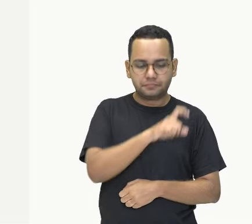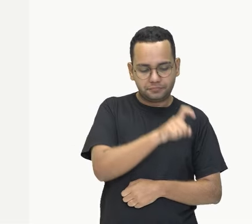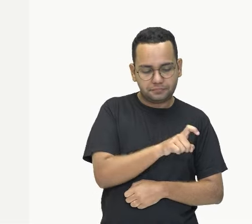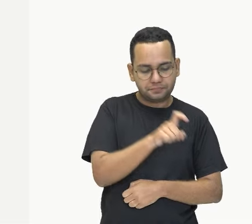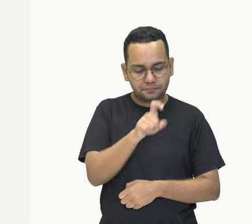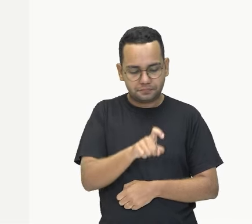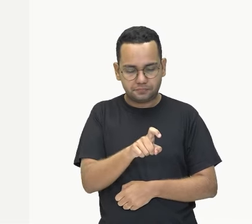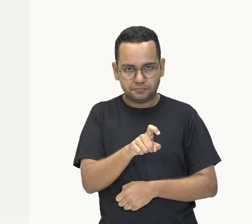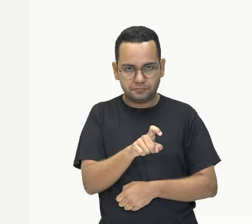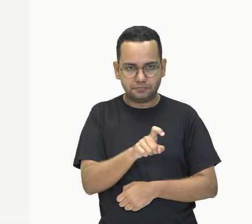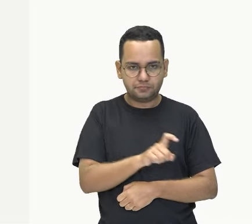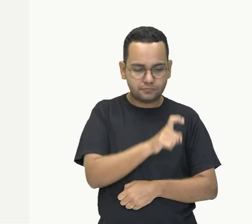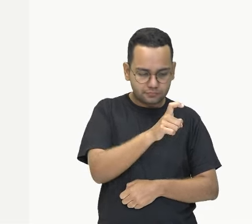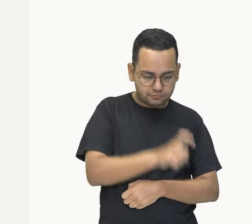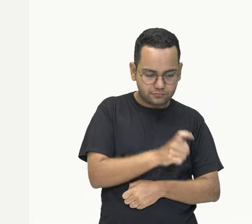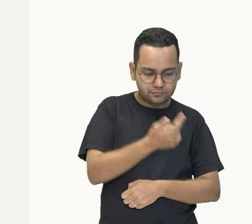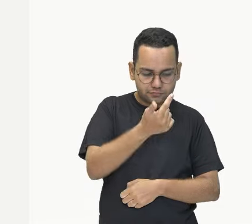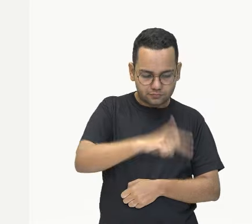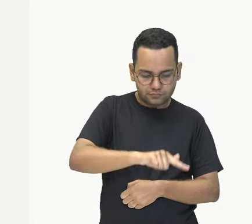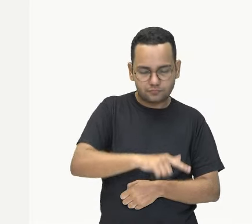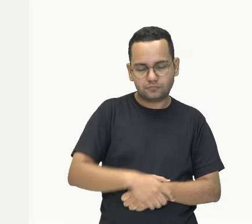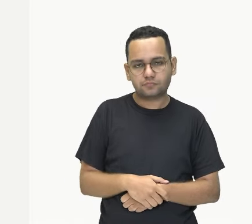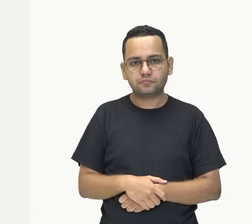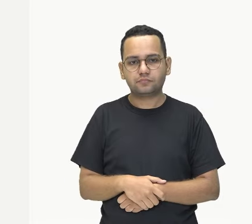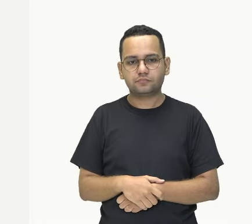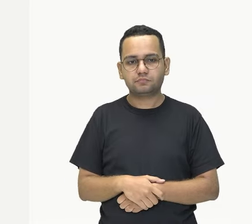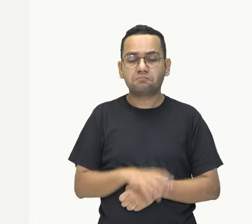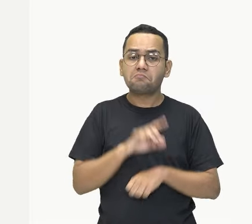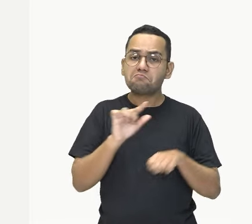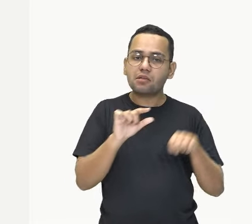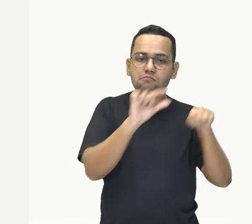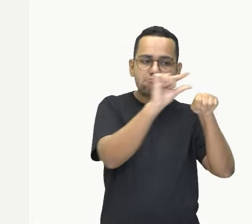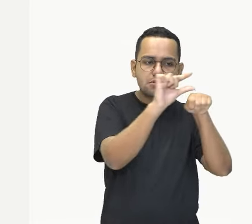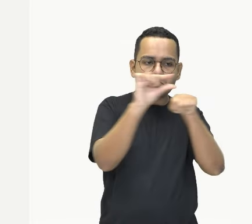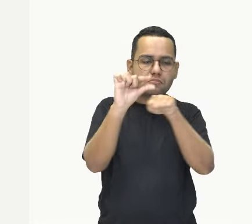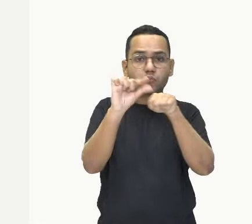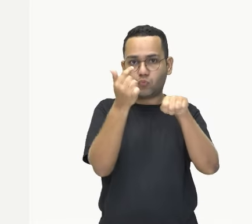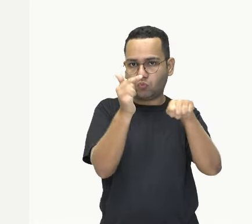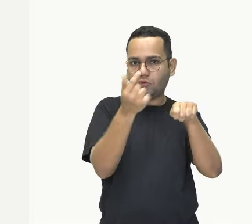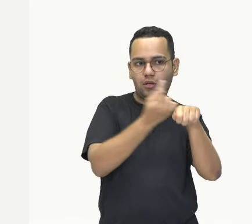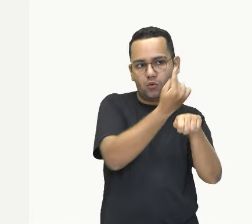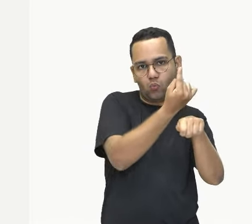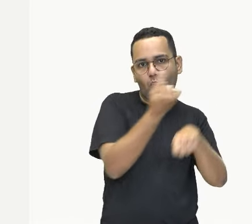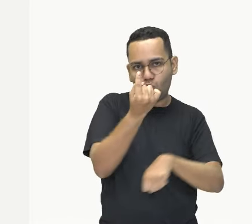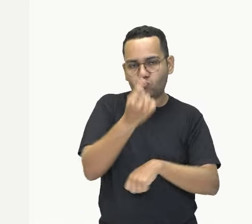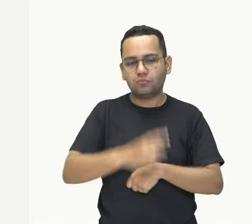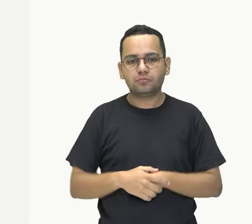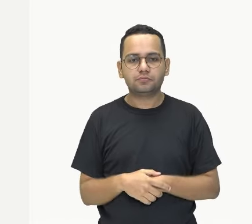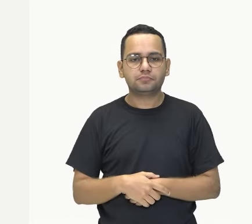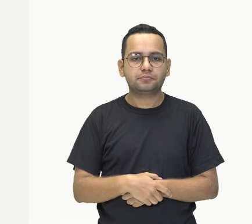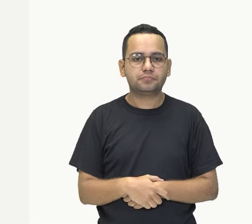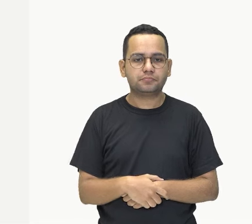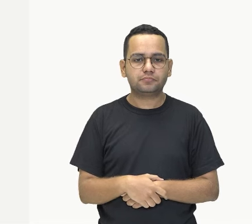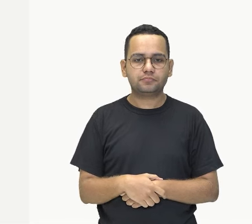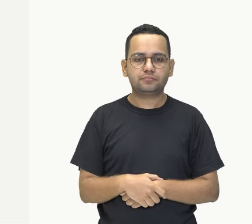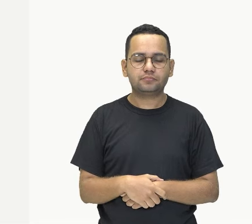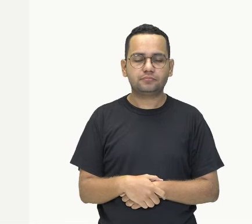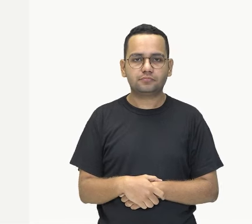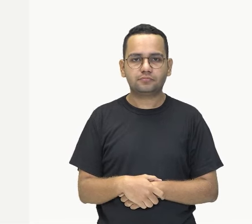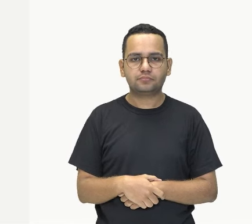x. O expoente não aparece, então eu sei que é 1. Em todos eu sei que é 1, porque nenhum está